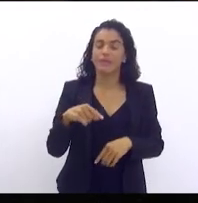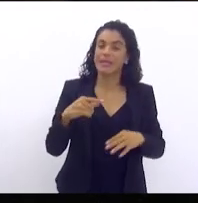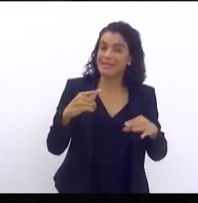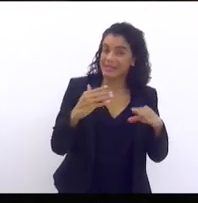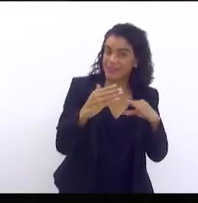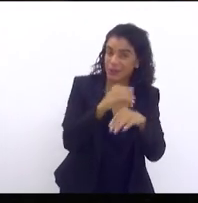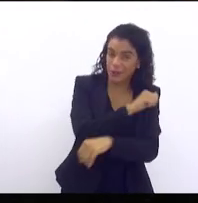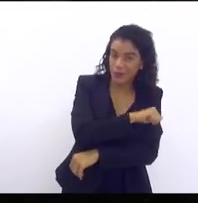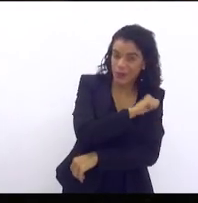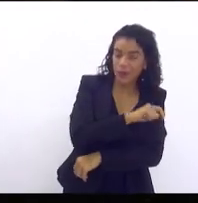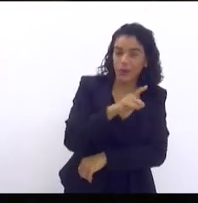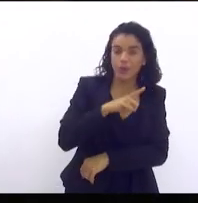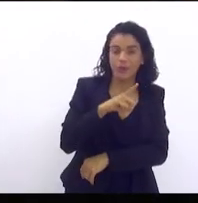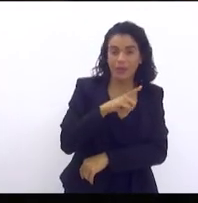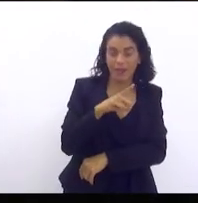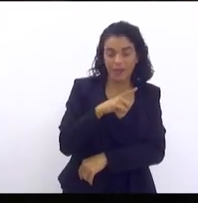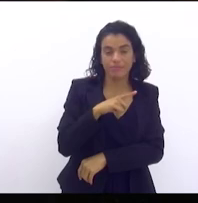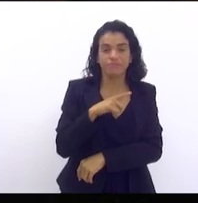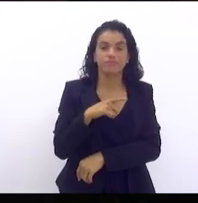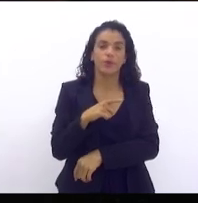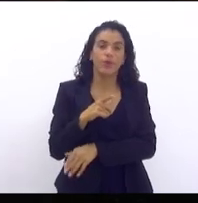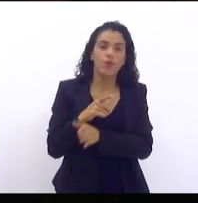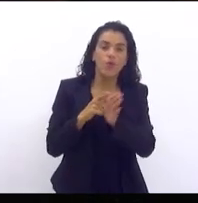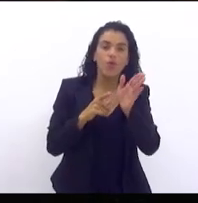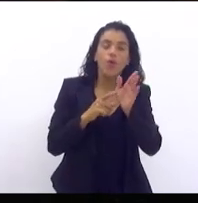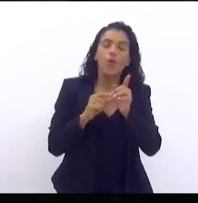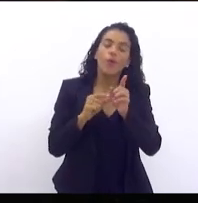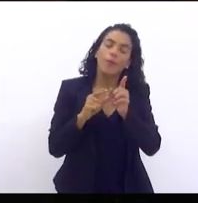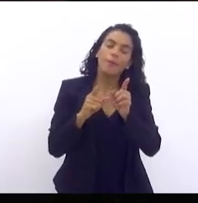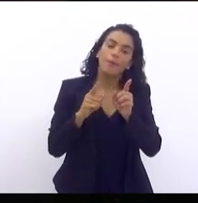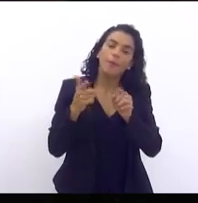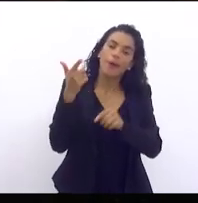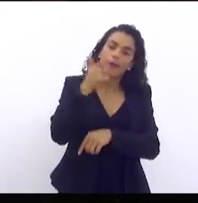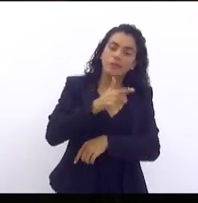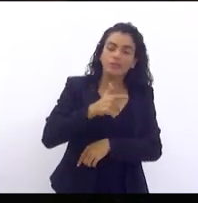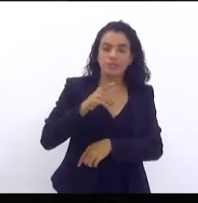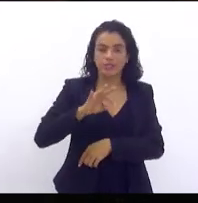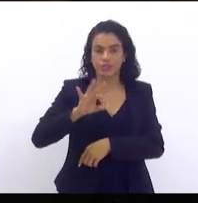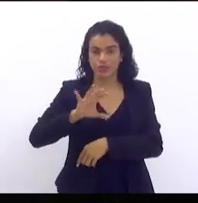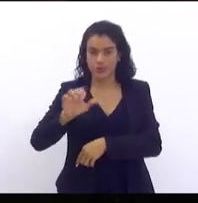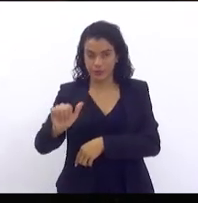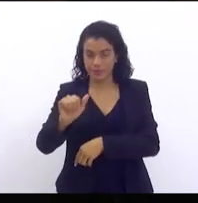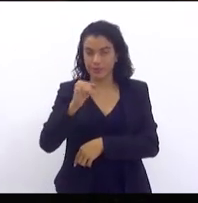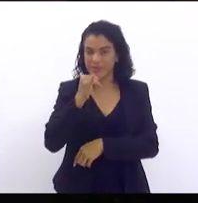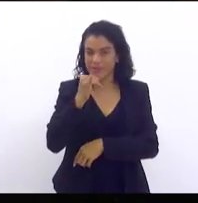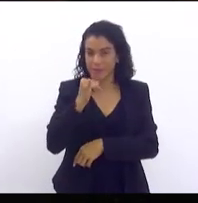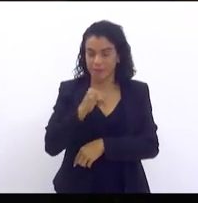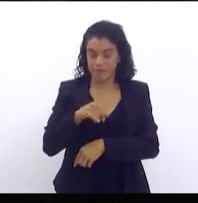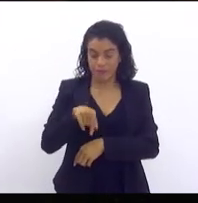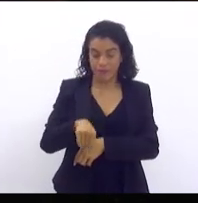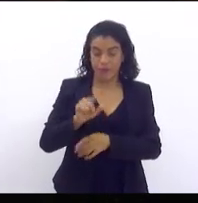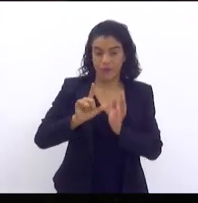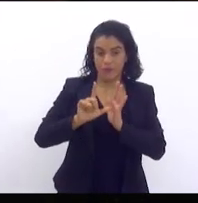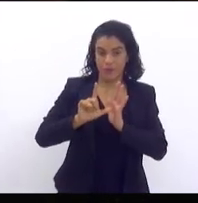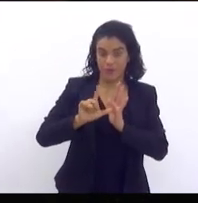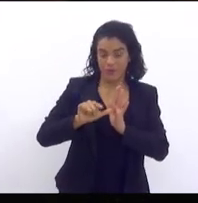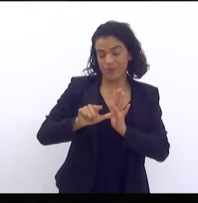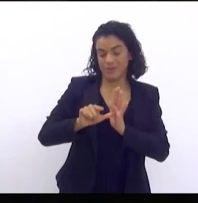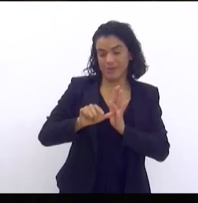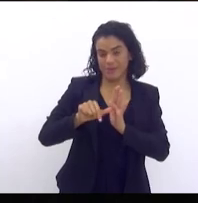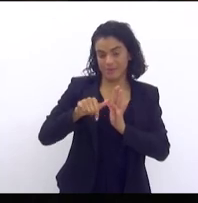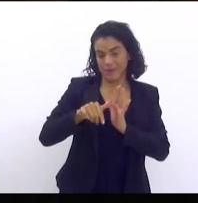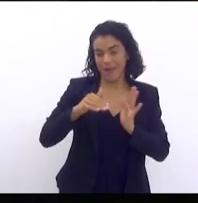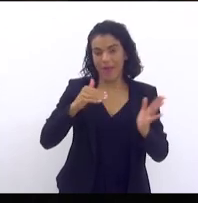duas vertentes, né, em relação ao maciço da Tijuca. Quem vai do centro para a Zona